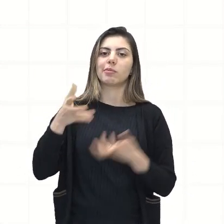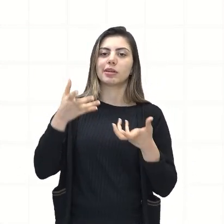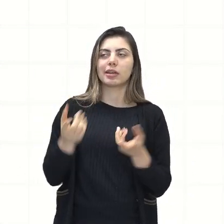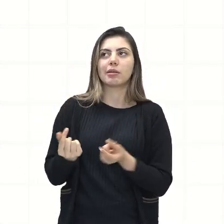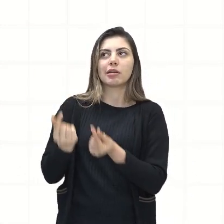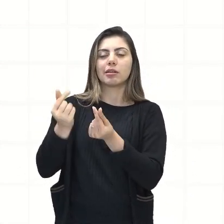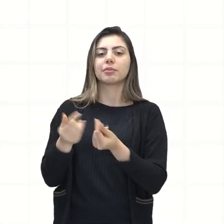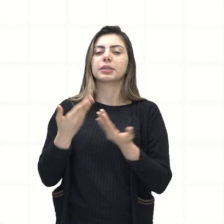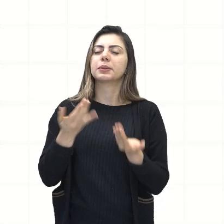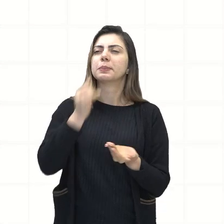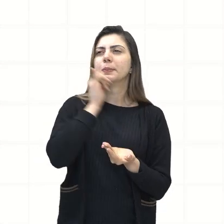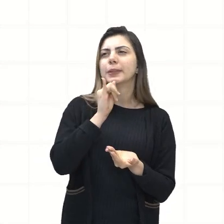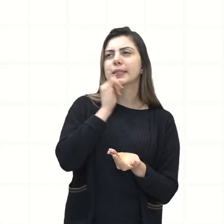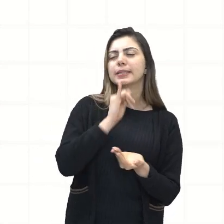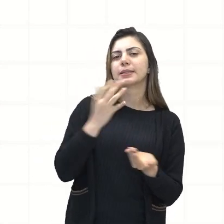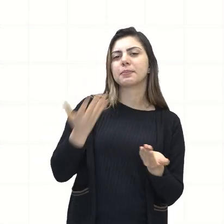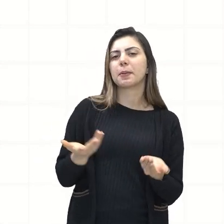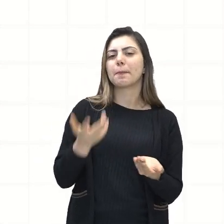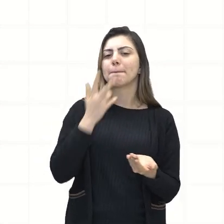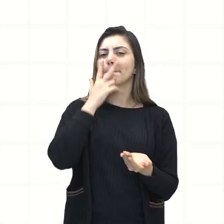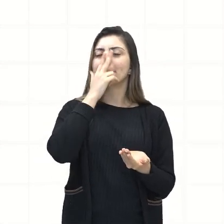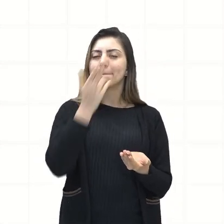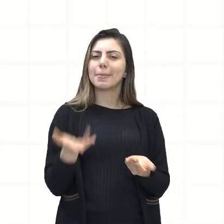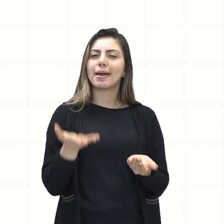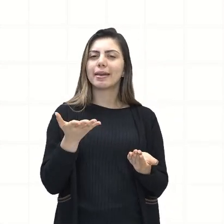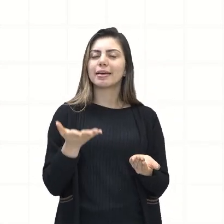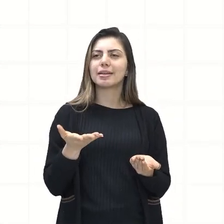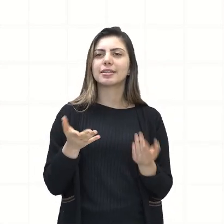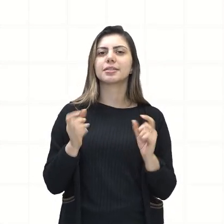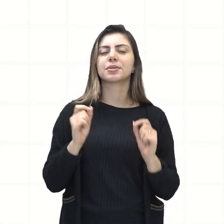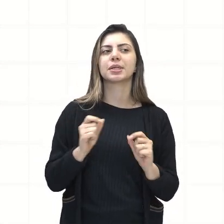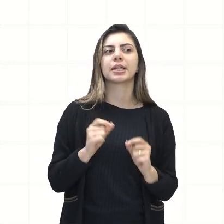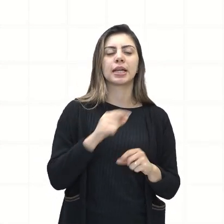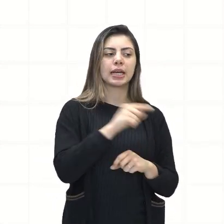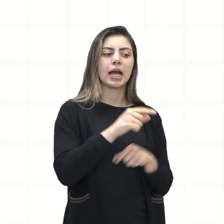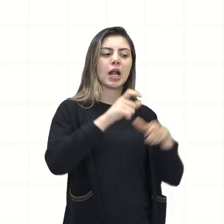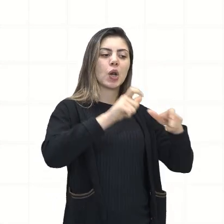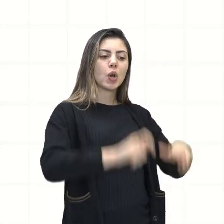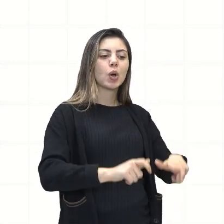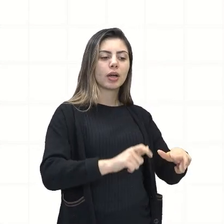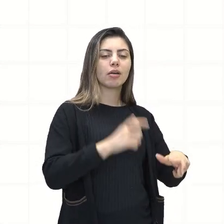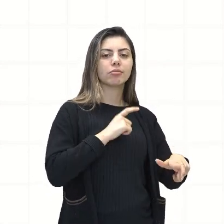fosse, turma, uma espécie de despensa, tá? Como se fosse um depósito